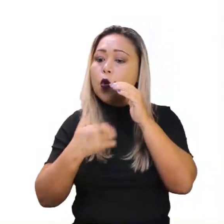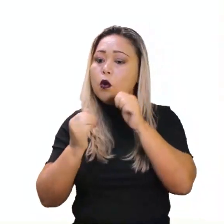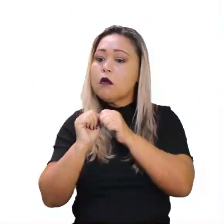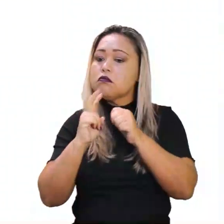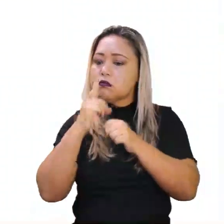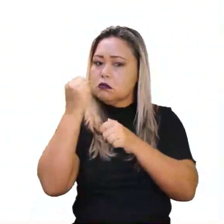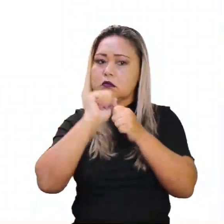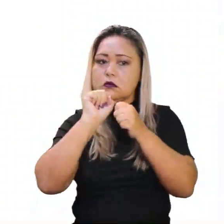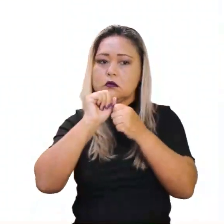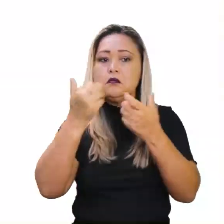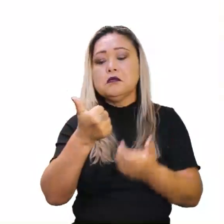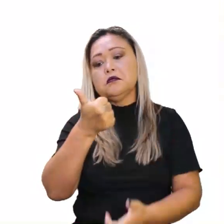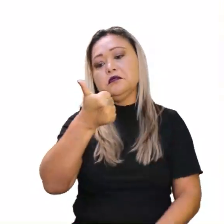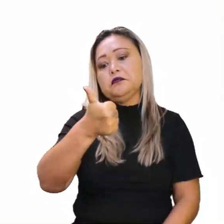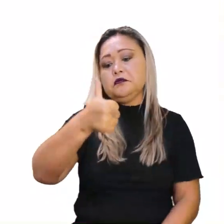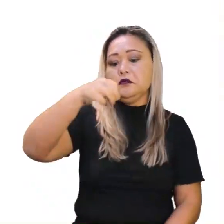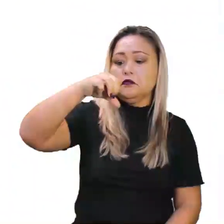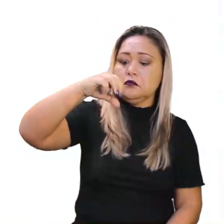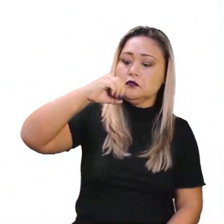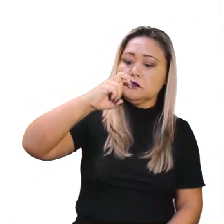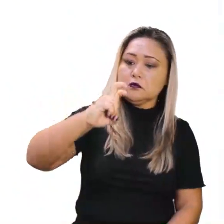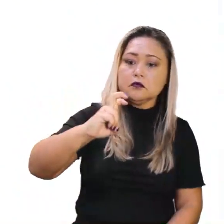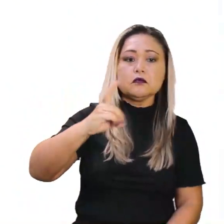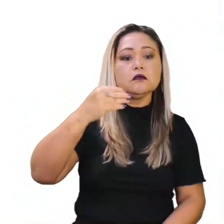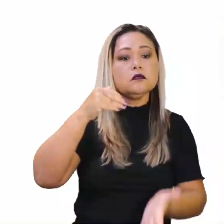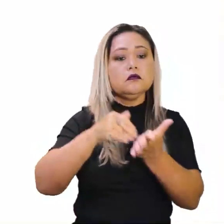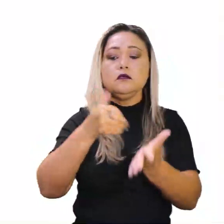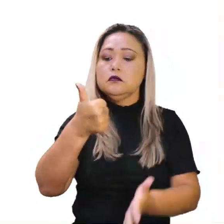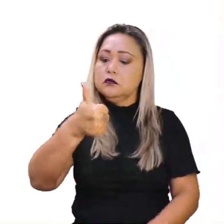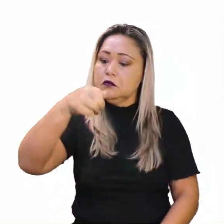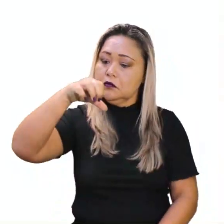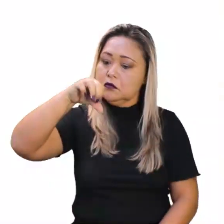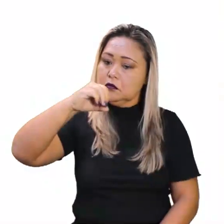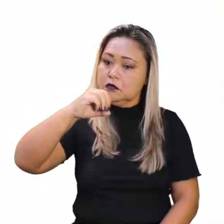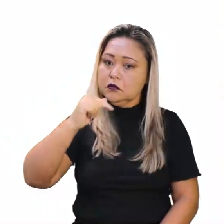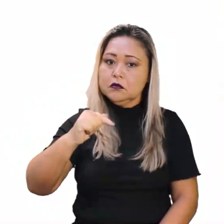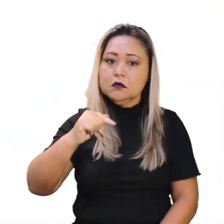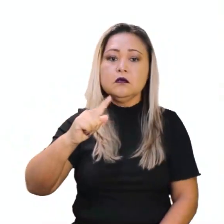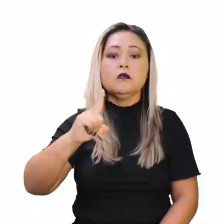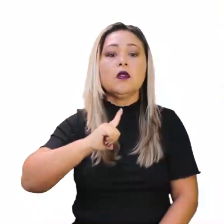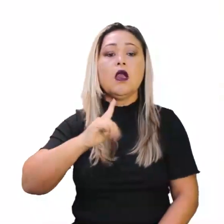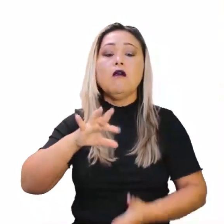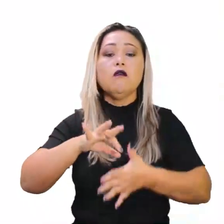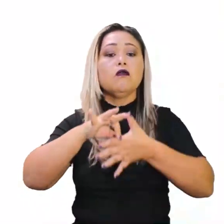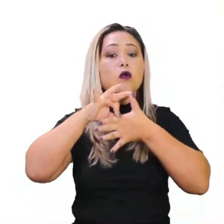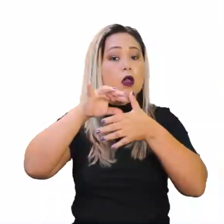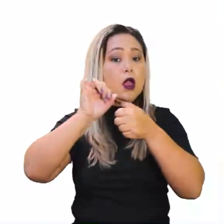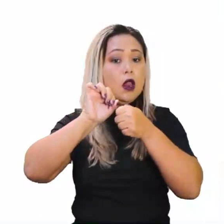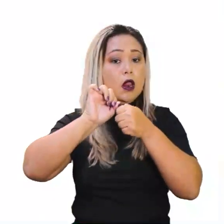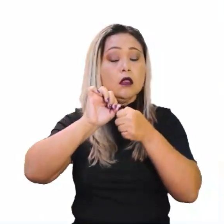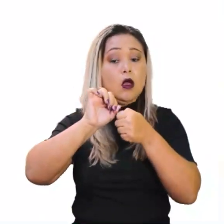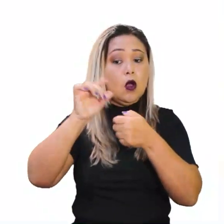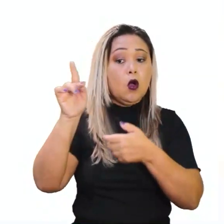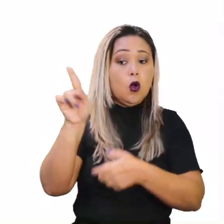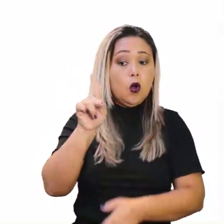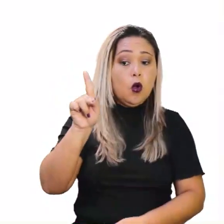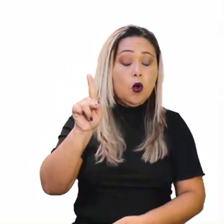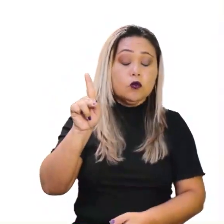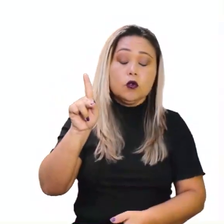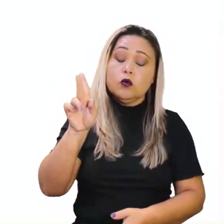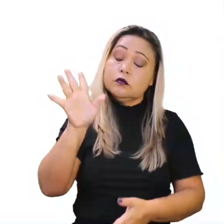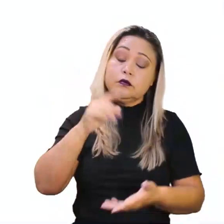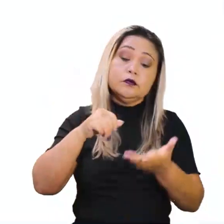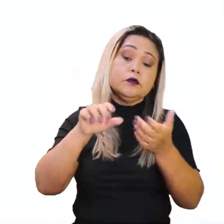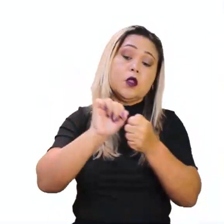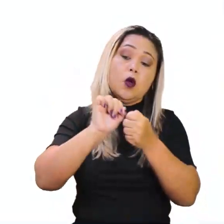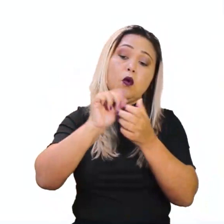pintor francês Henri Matisse foi o líder desse grupo de artistas. Matisse e Darin não usavam